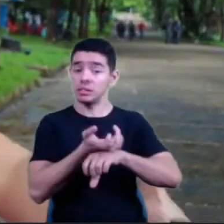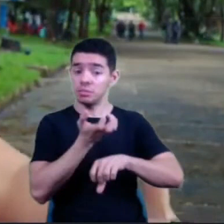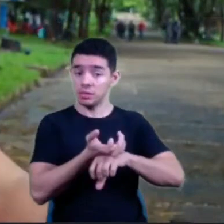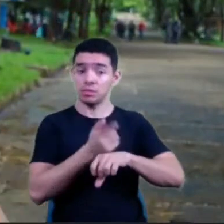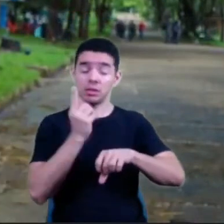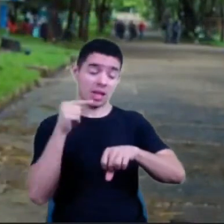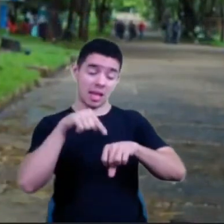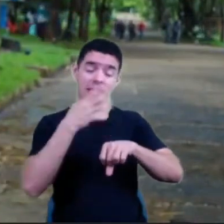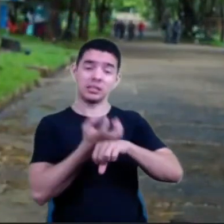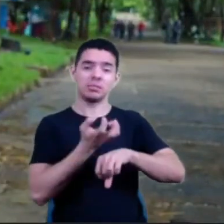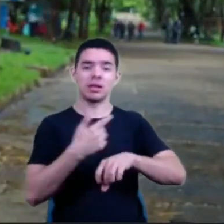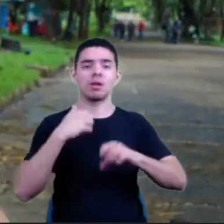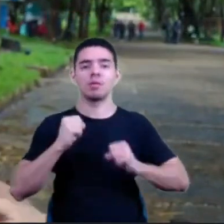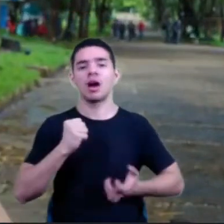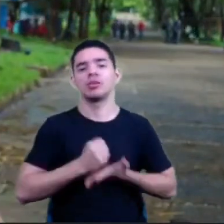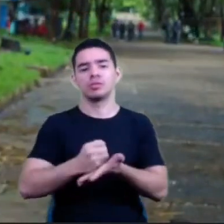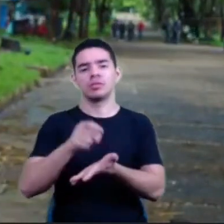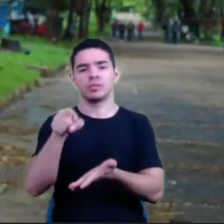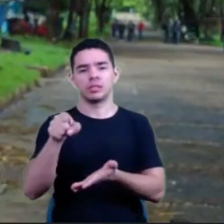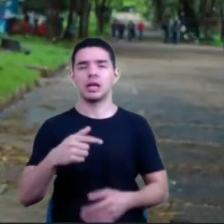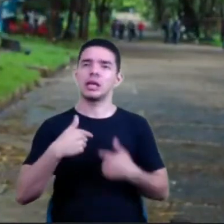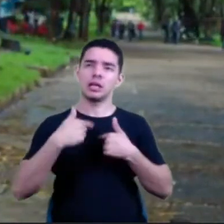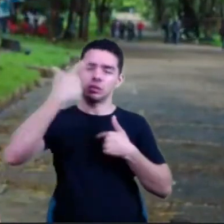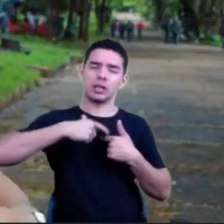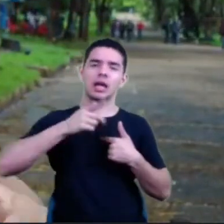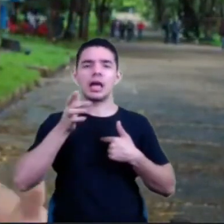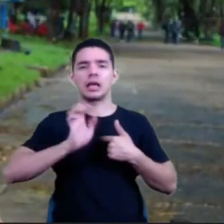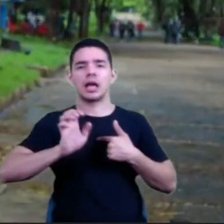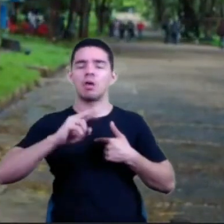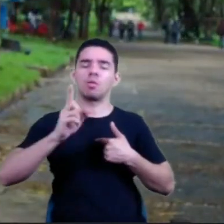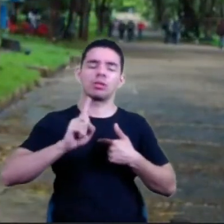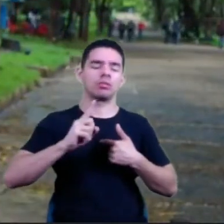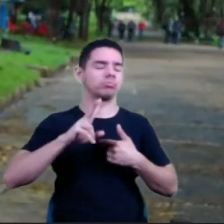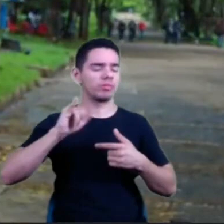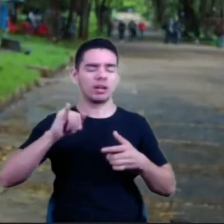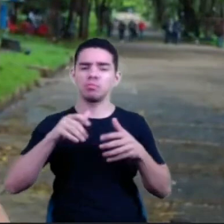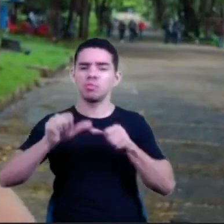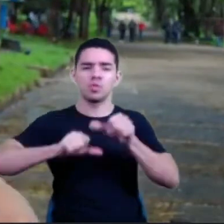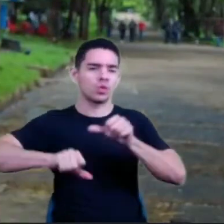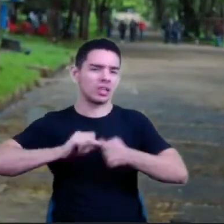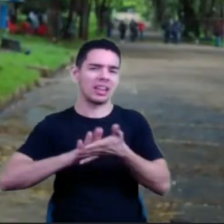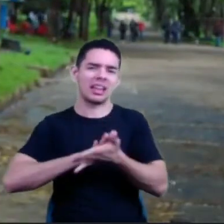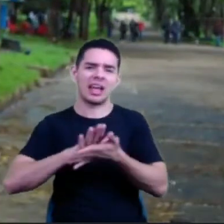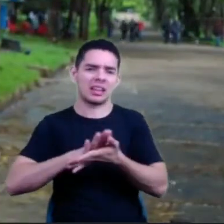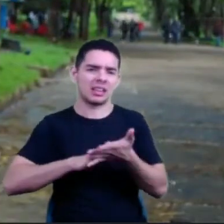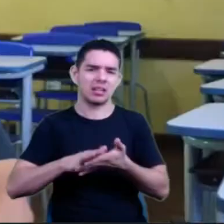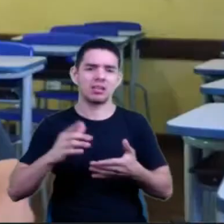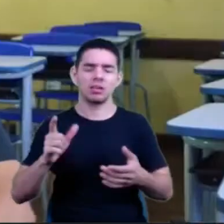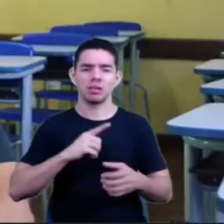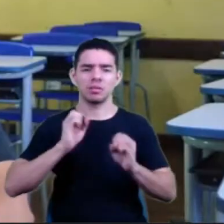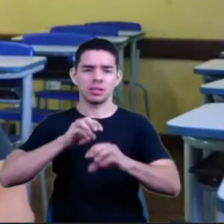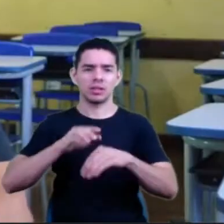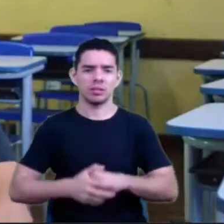sobre essa disciplina, eu posso te ajudar. O ser gay ou não vai te incomodar, não tem nada a ver com o que eu tenho para poder lhe ensinar.